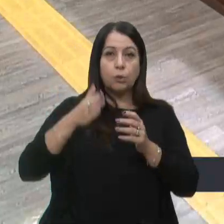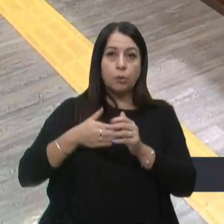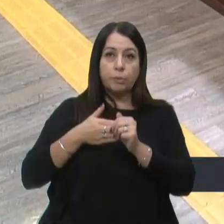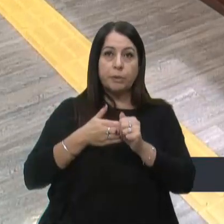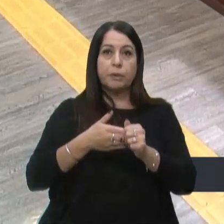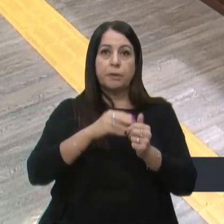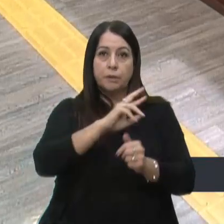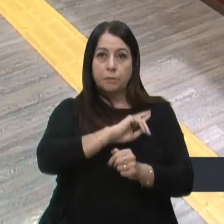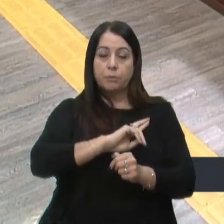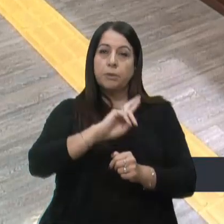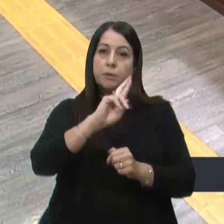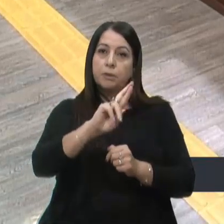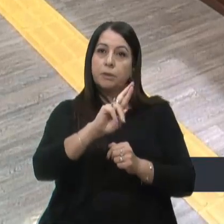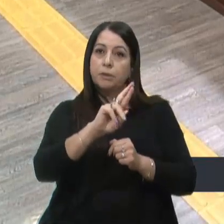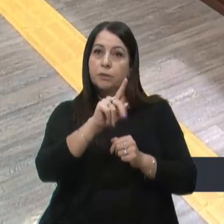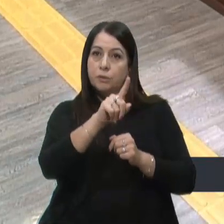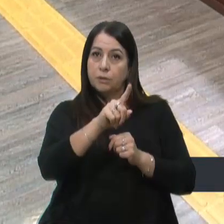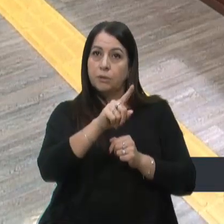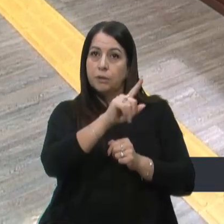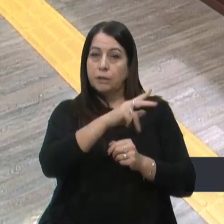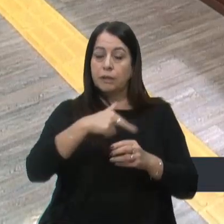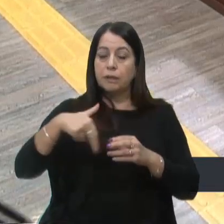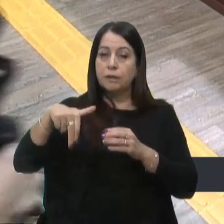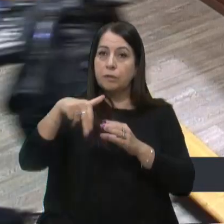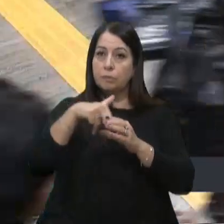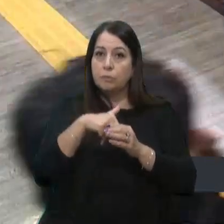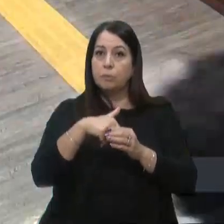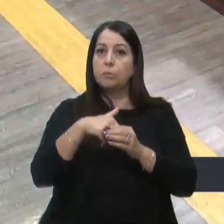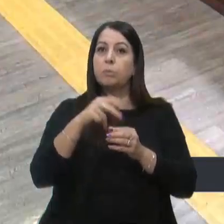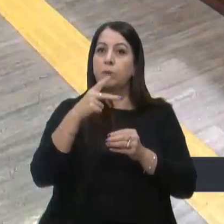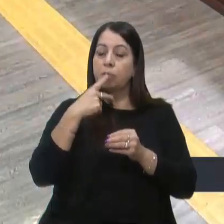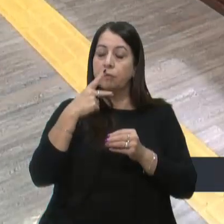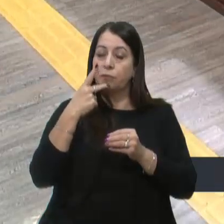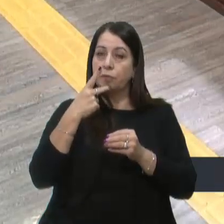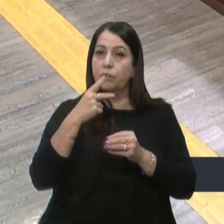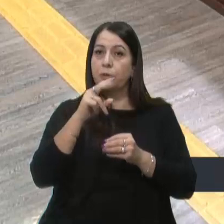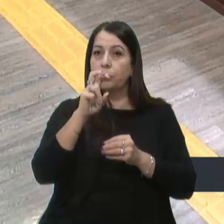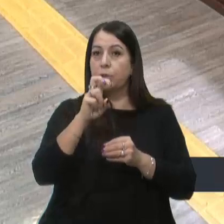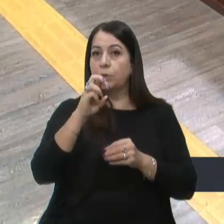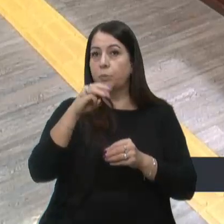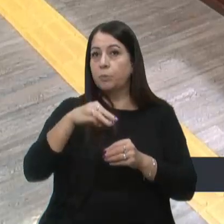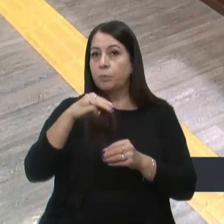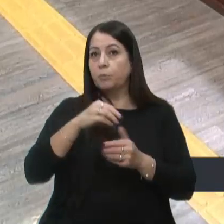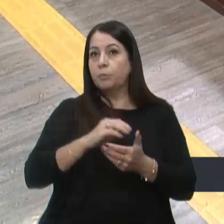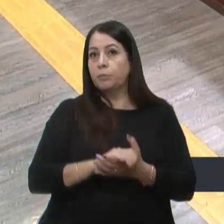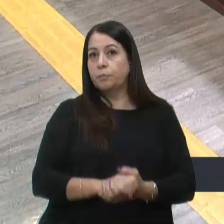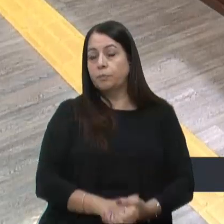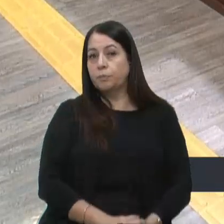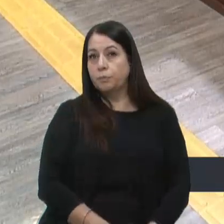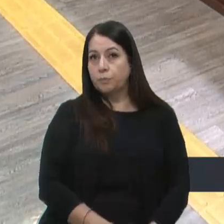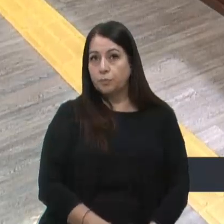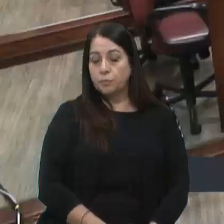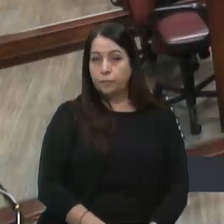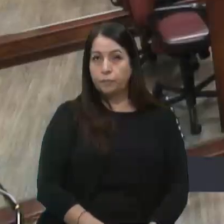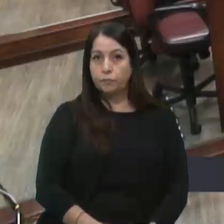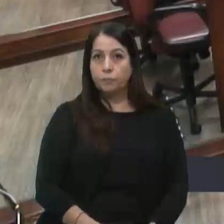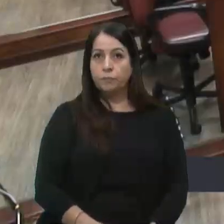acompanha representante do Arquivos e Acervos até a tribuna para manifestação pelo tempo de até 5 minutos.